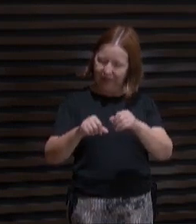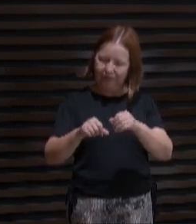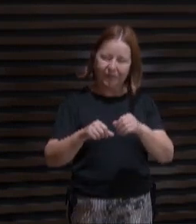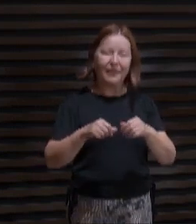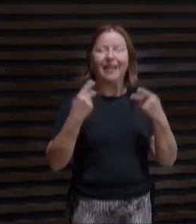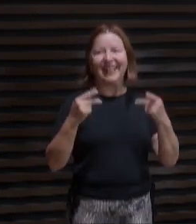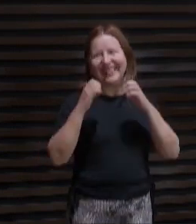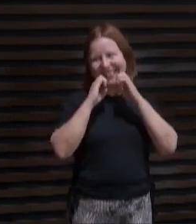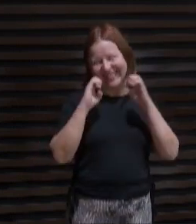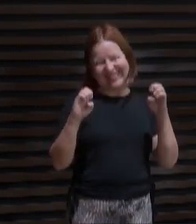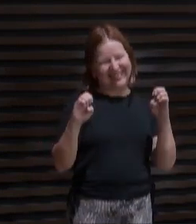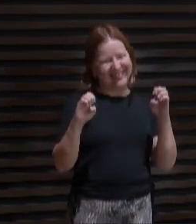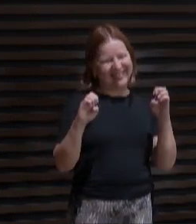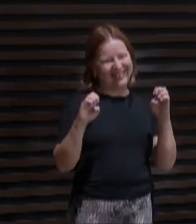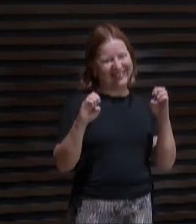para ela.